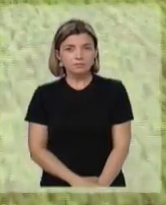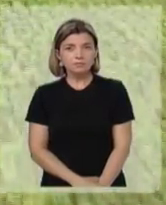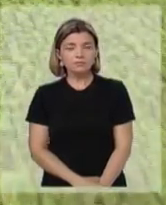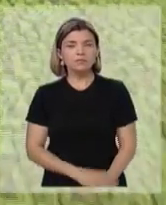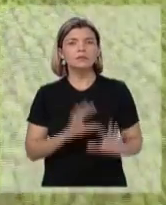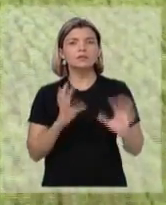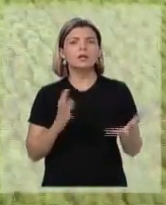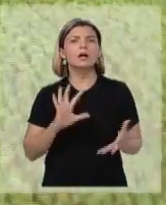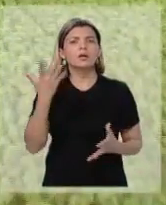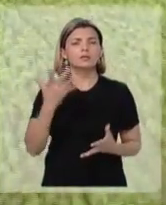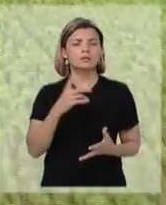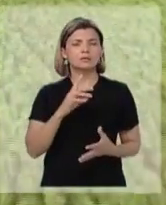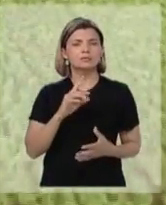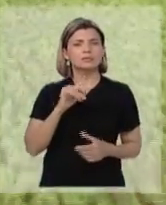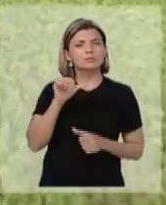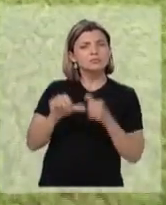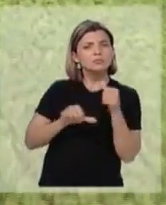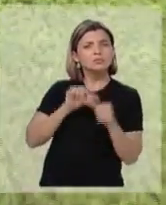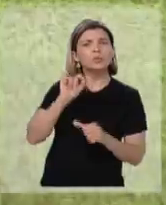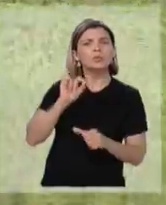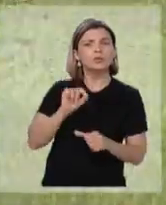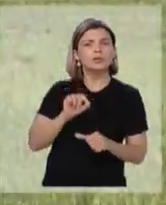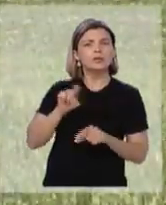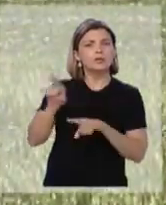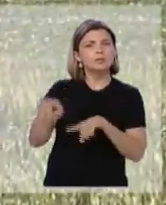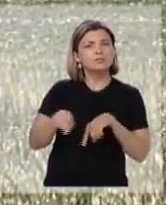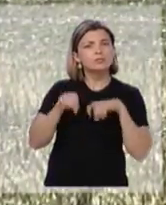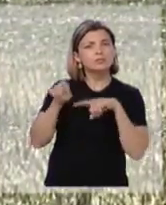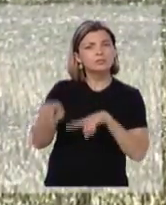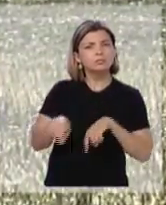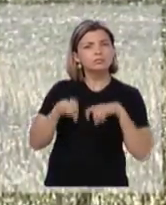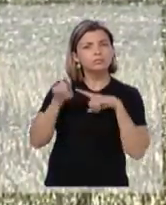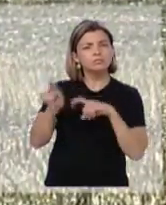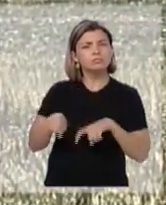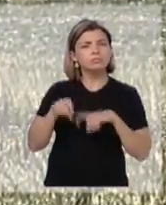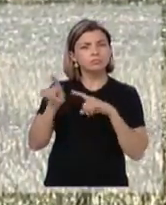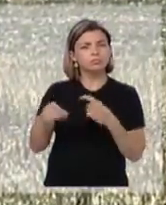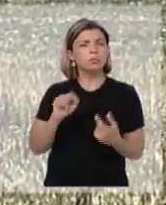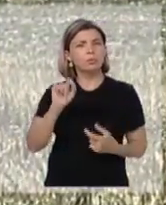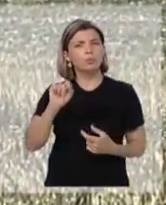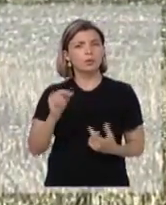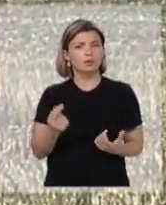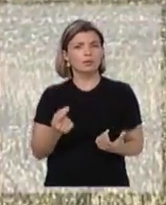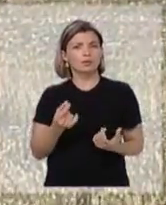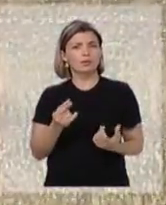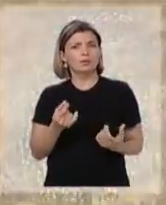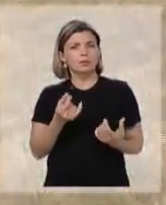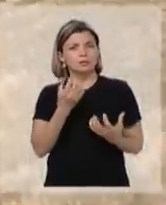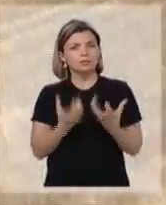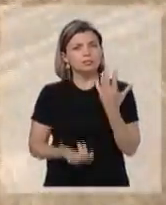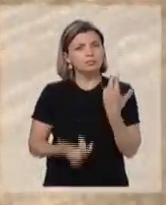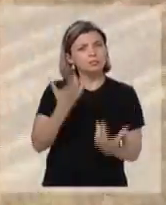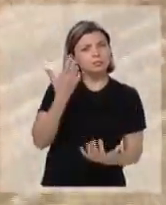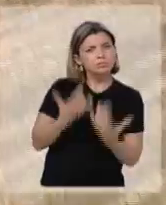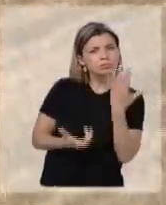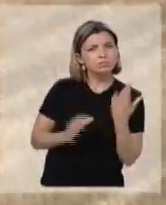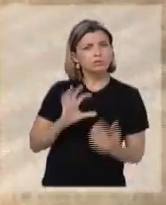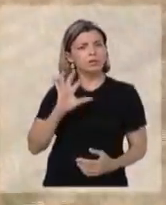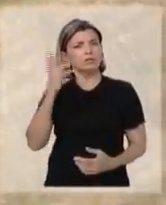Outros exemplos de atividades humanas modificadoras do ambiente que movimentam grandes quantidades de energia